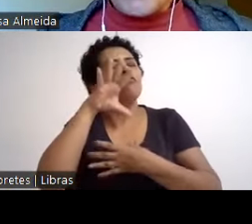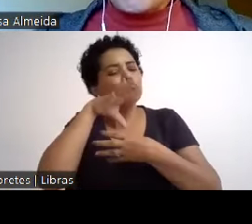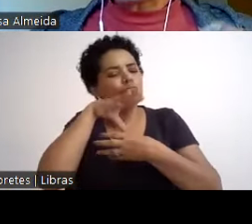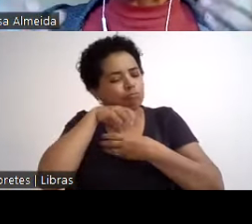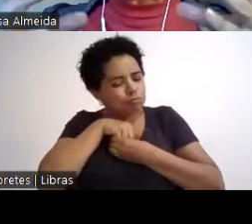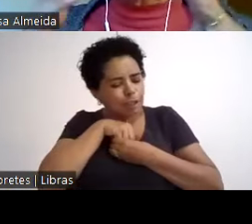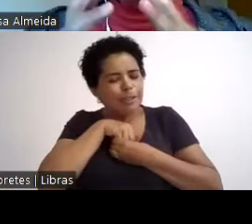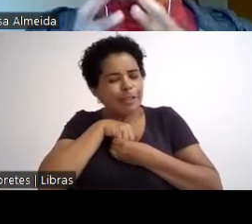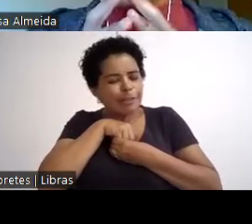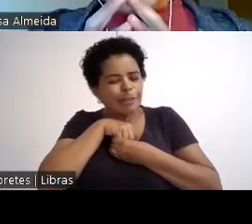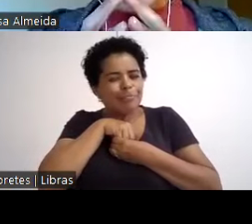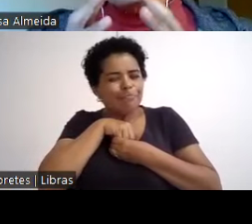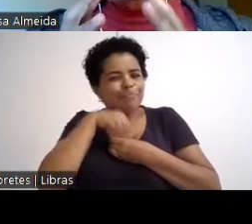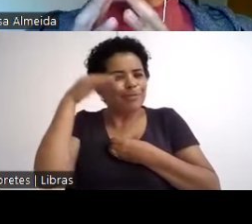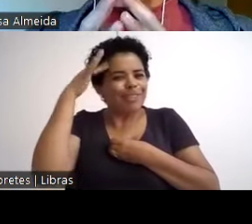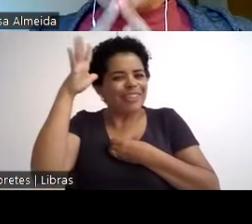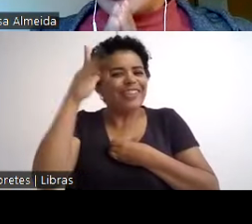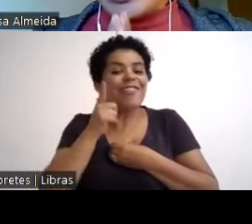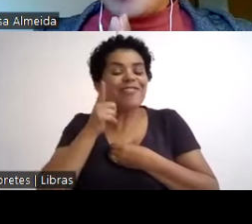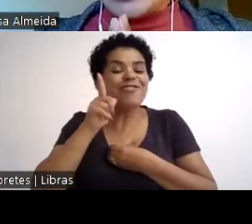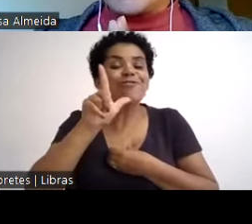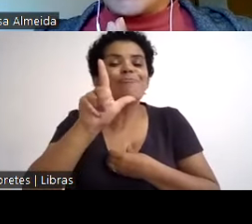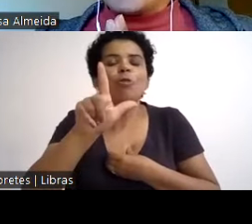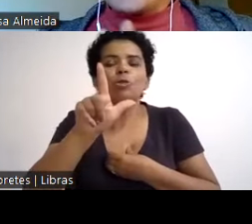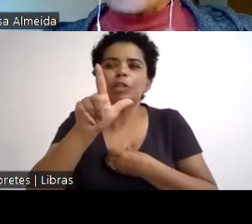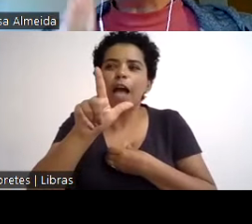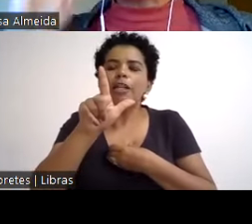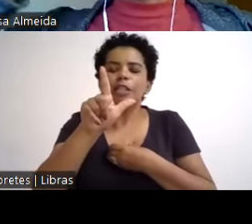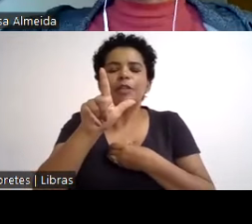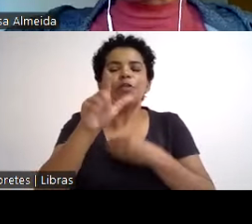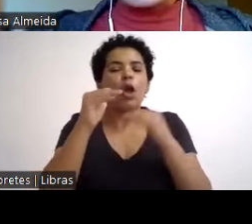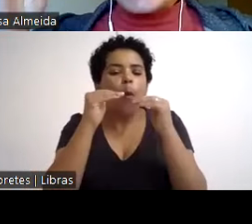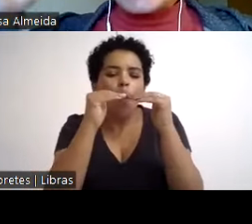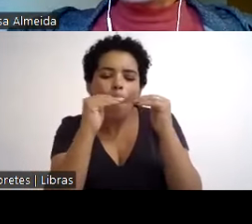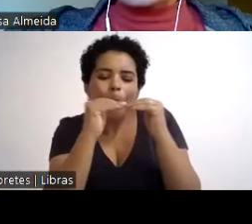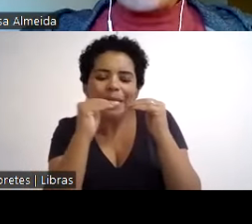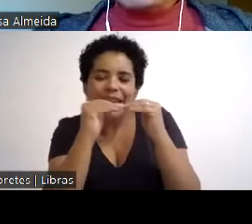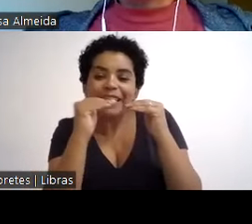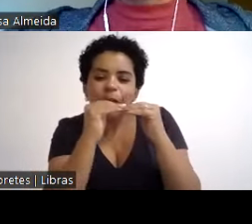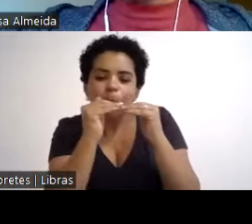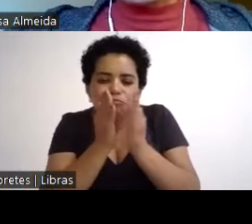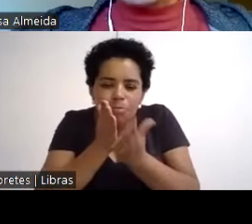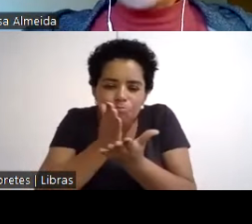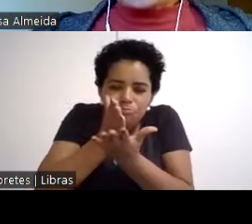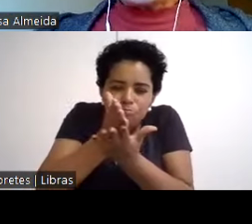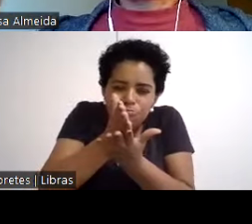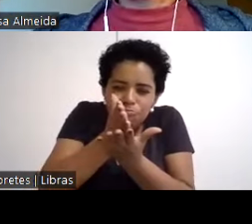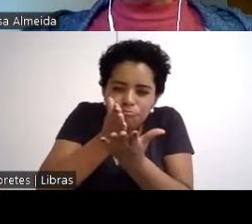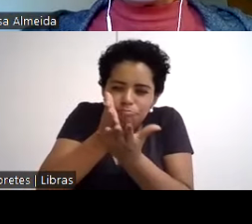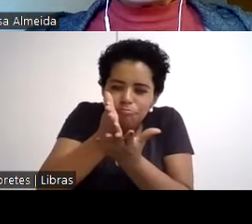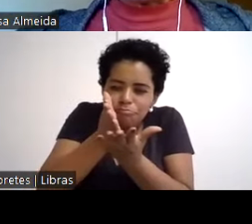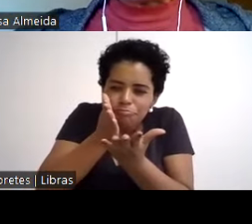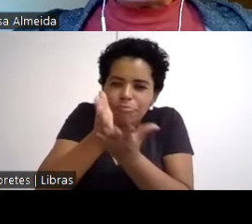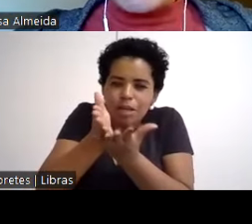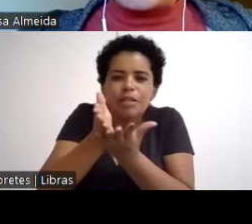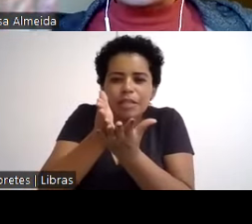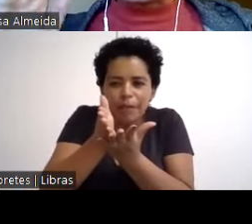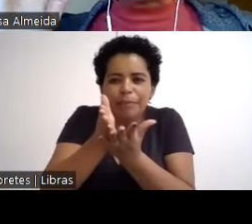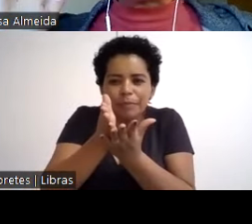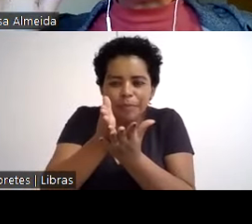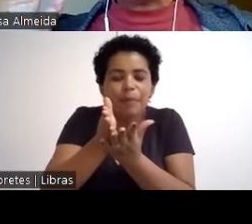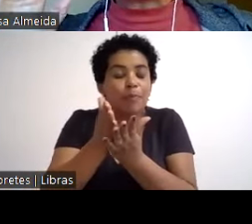sonho, a gente consegue chegar num denominador comum para seguir, né, buscando esse